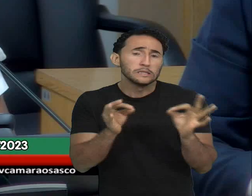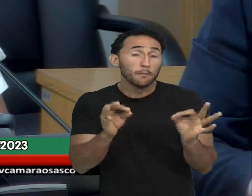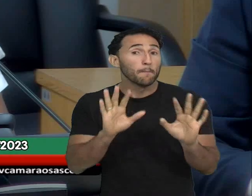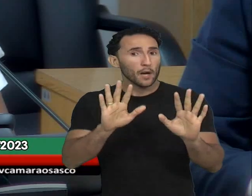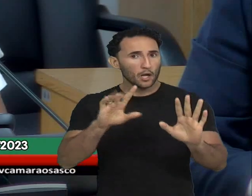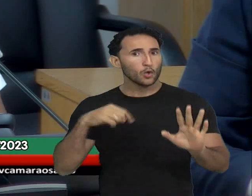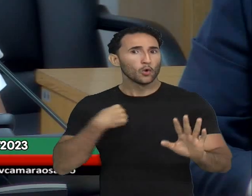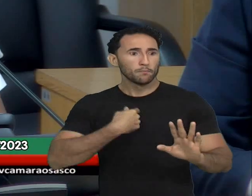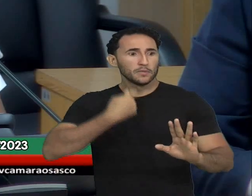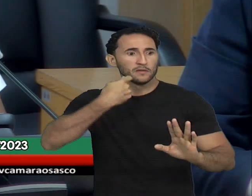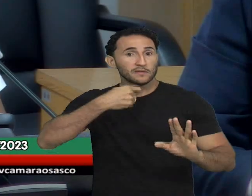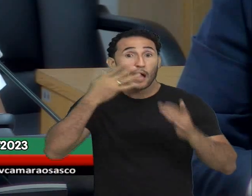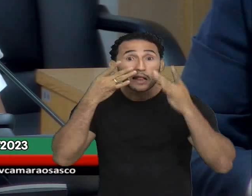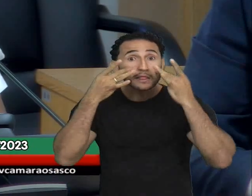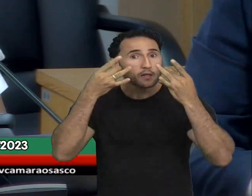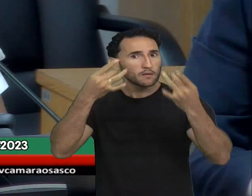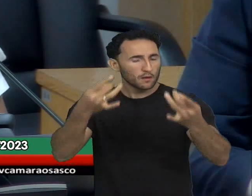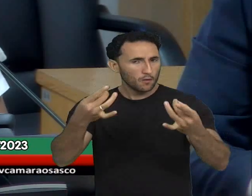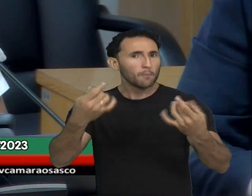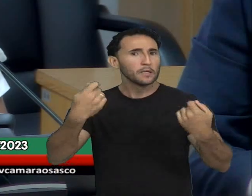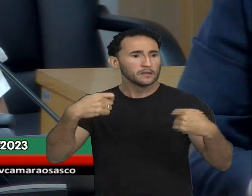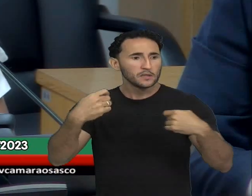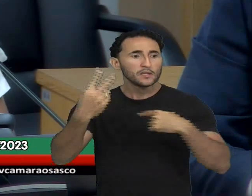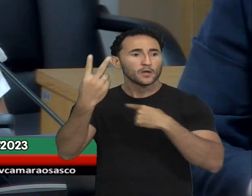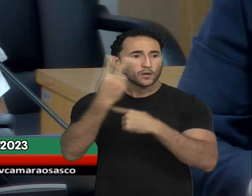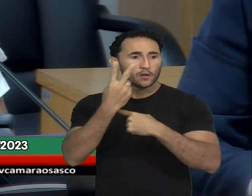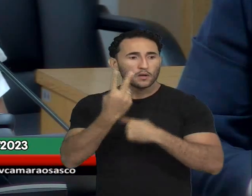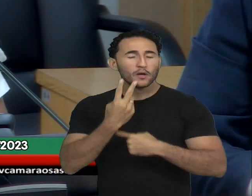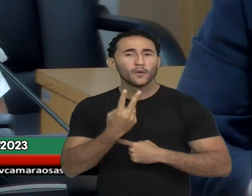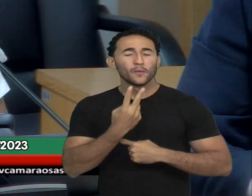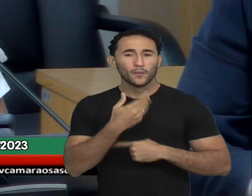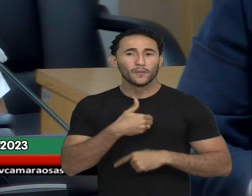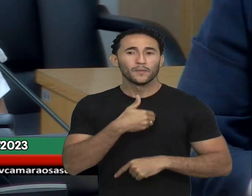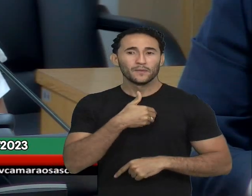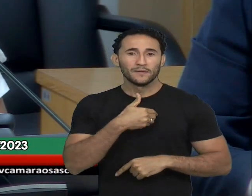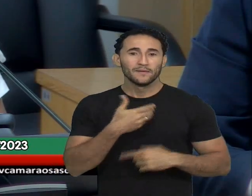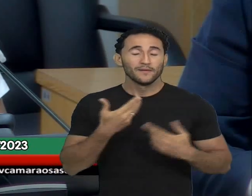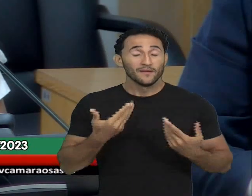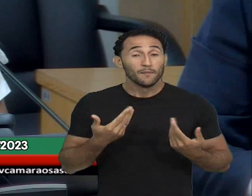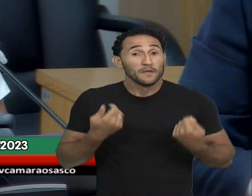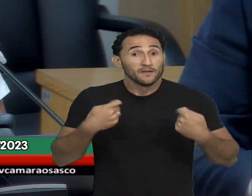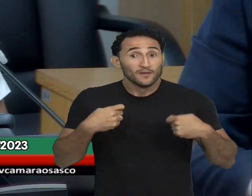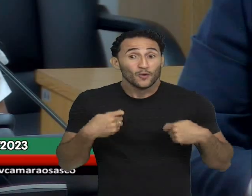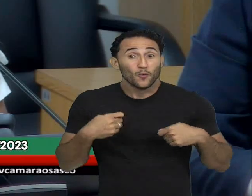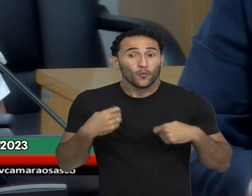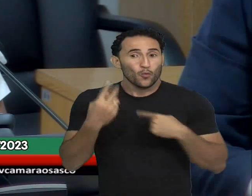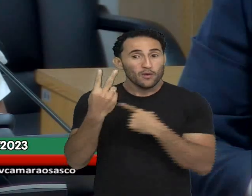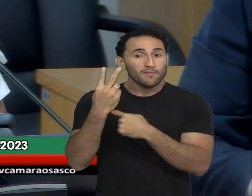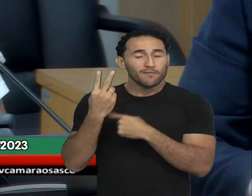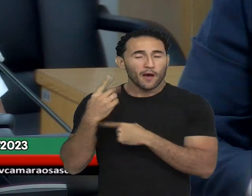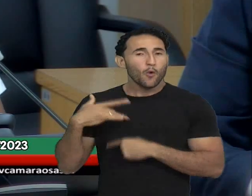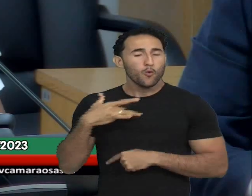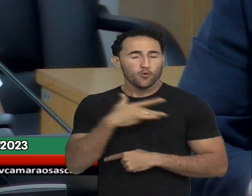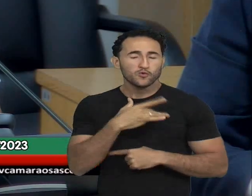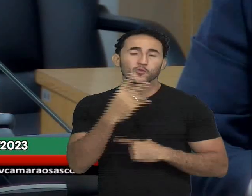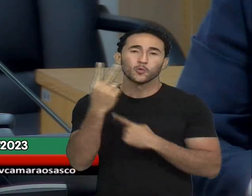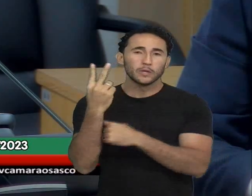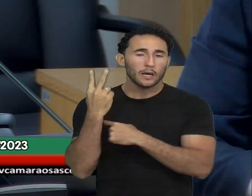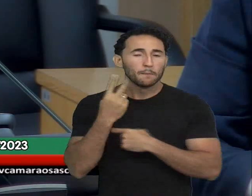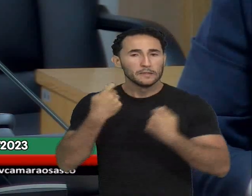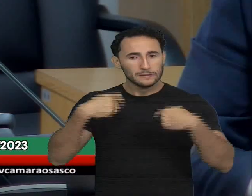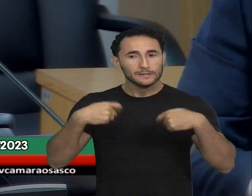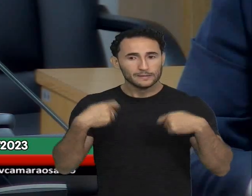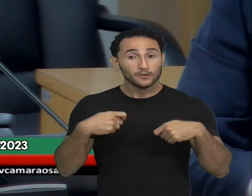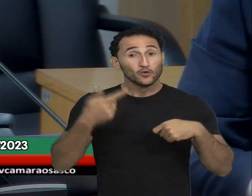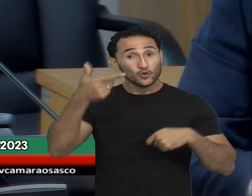realmente, mas temos que cuidar também da saúde, né? Temos que manter a saúde, temos que cuidar, né, doutor? Mais